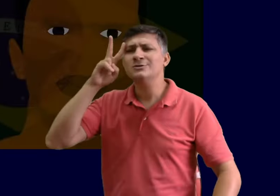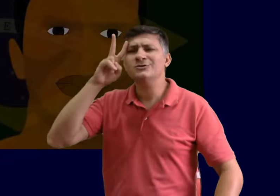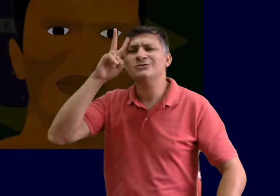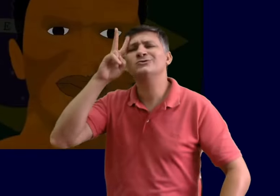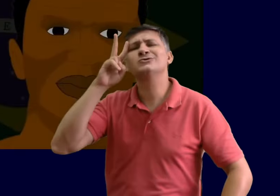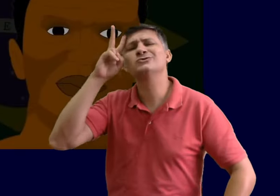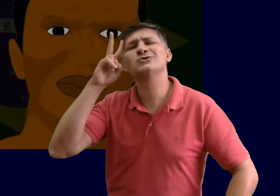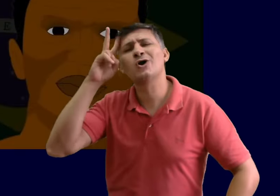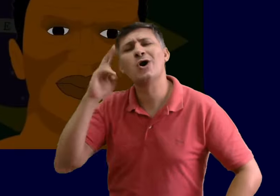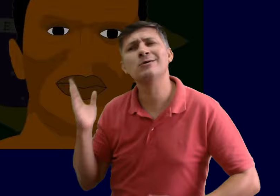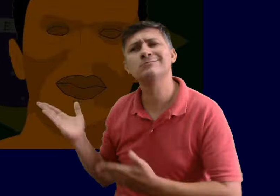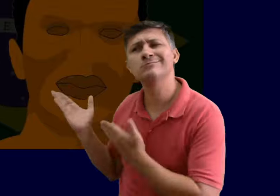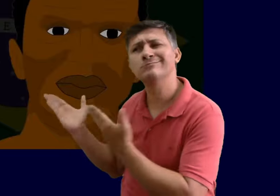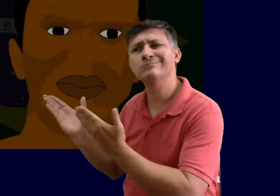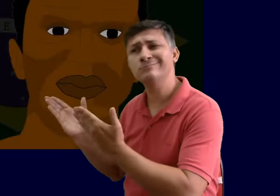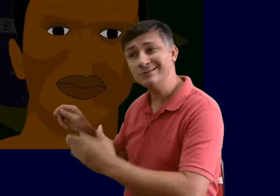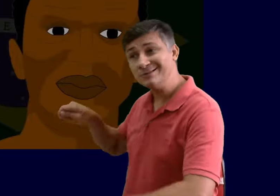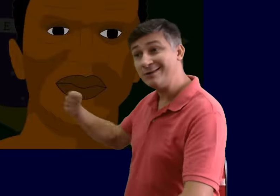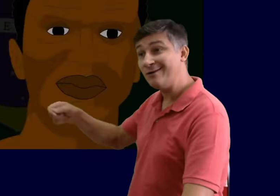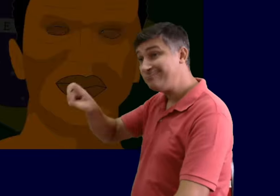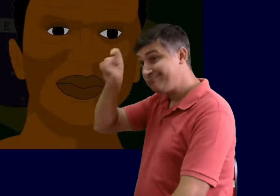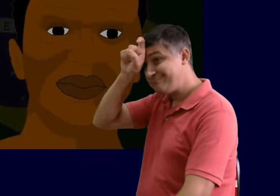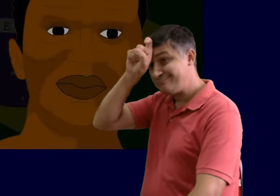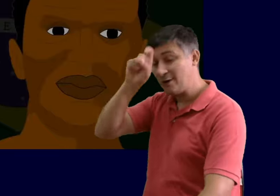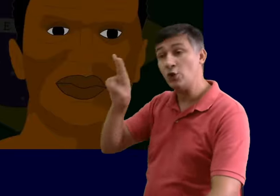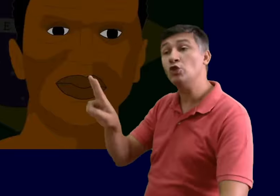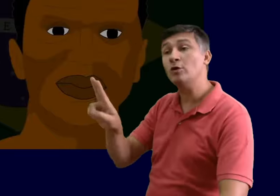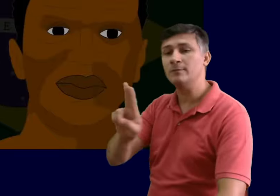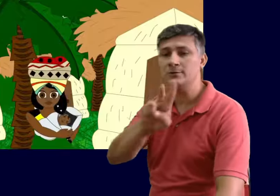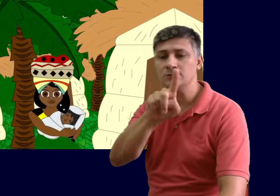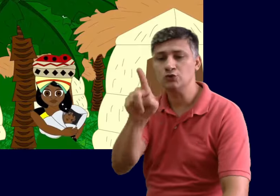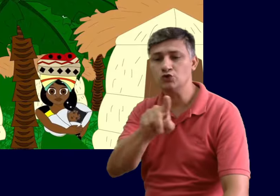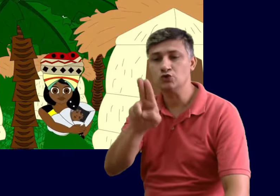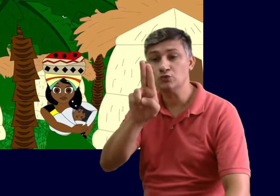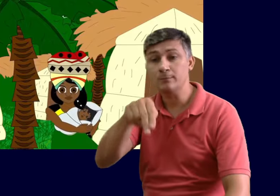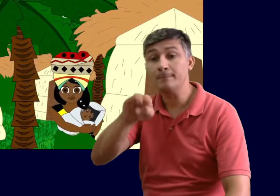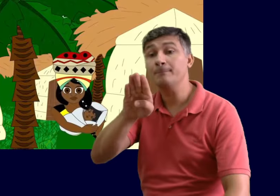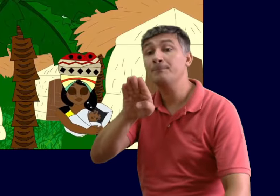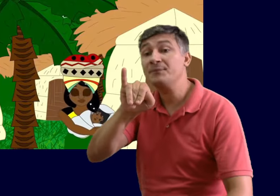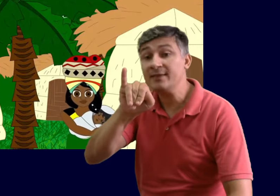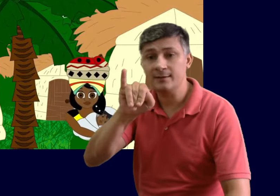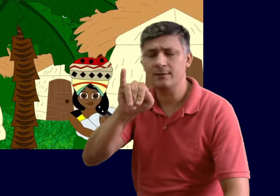a história de Zumbi dos Palmares. Zumbi nasceu em